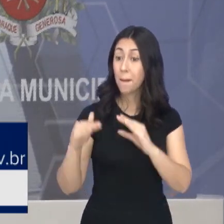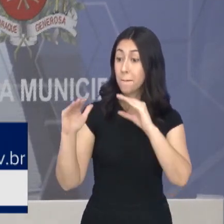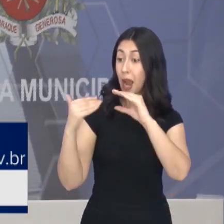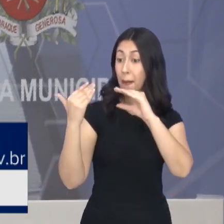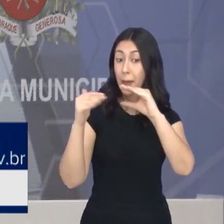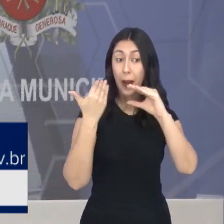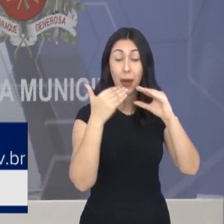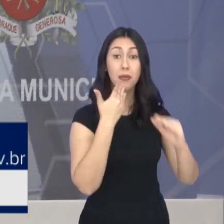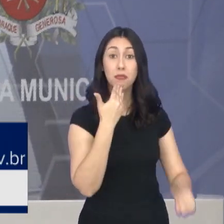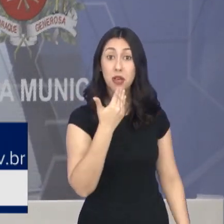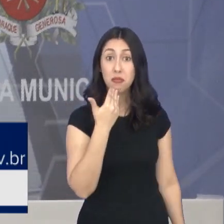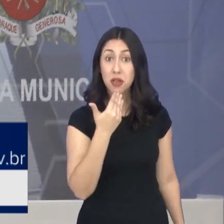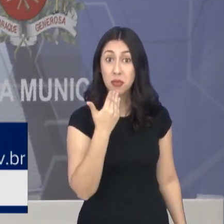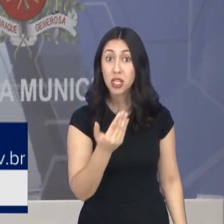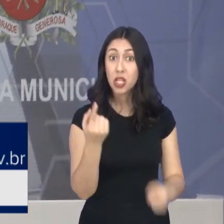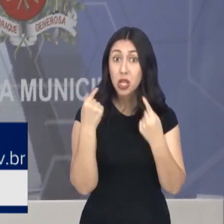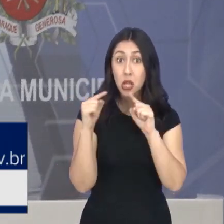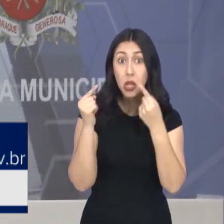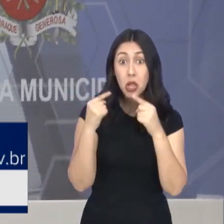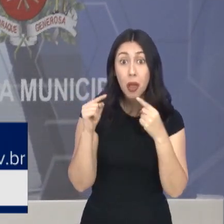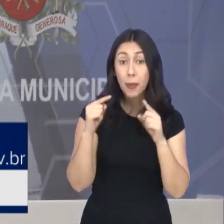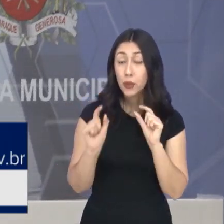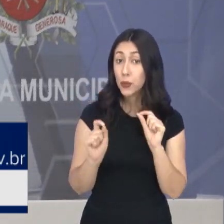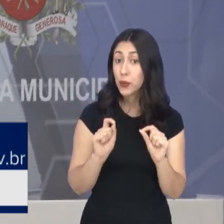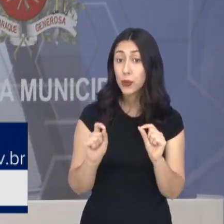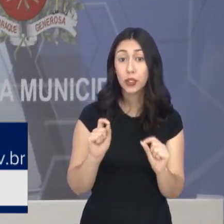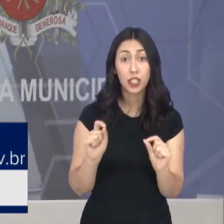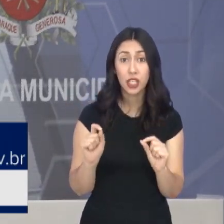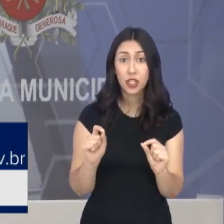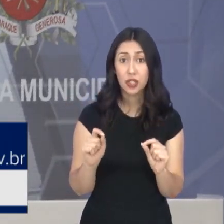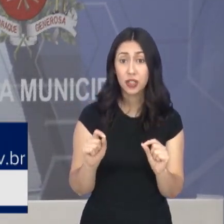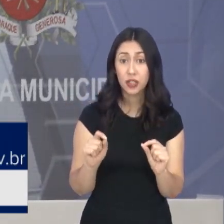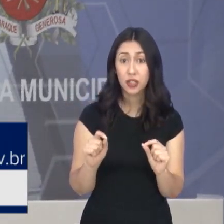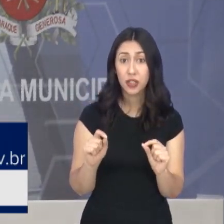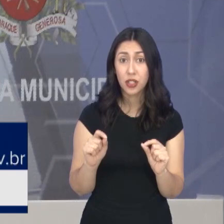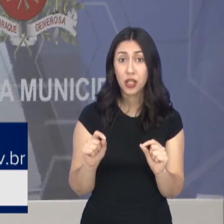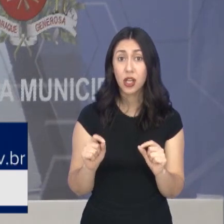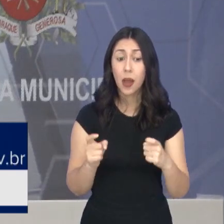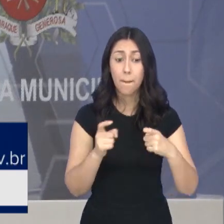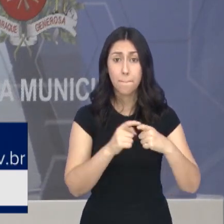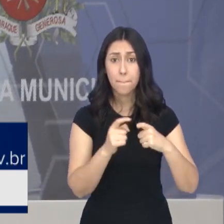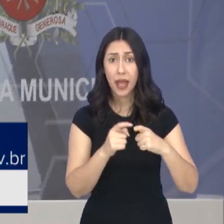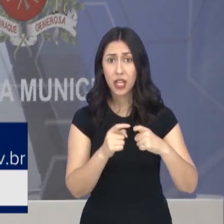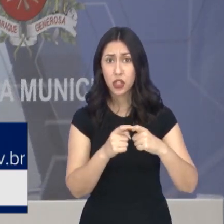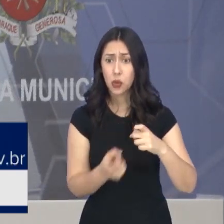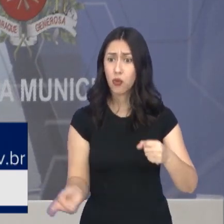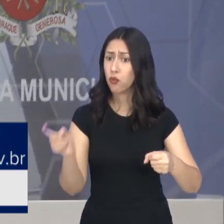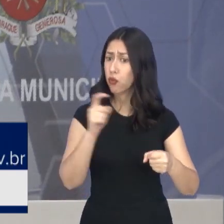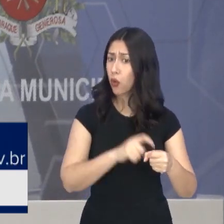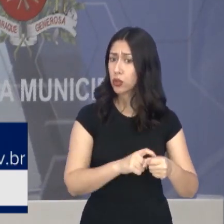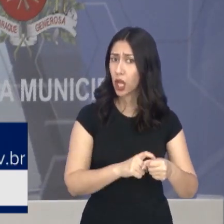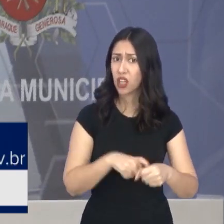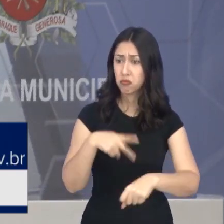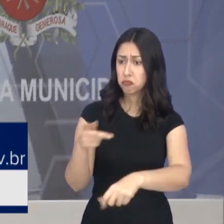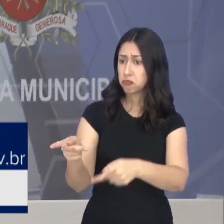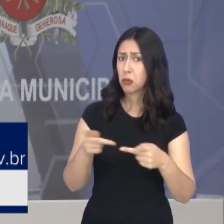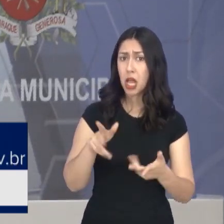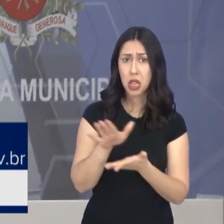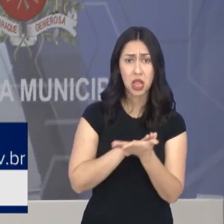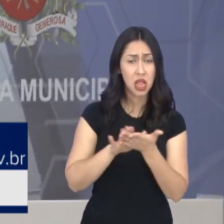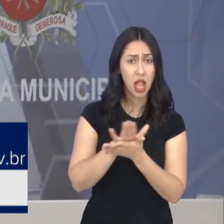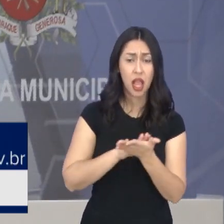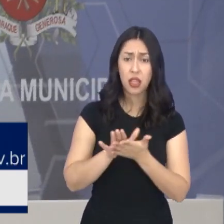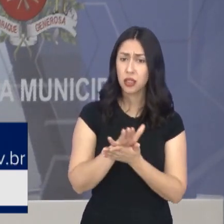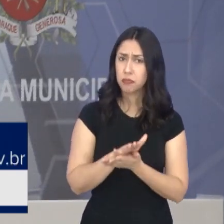solicitações de munícipes reclamando que não estão sendo chamados para o retorno de consultas, né? De exames.